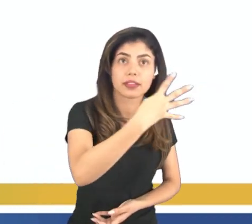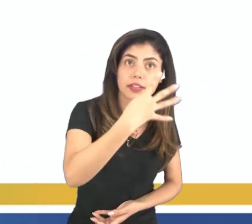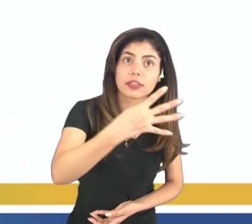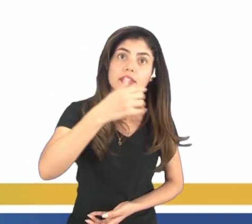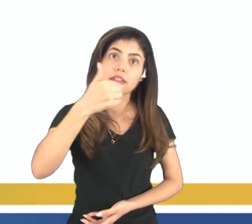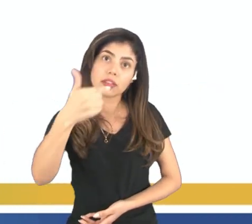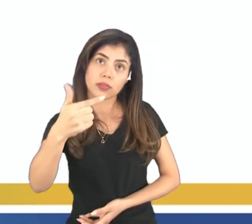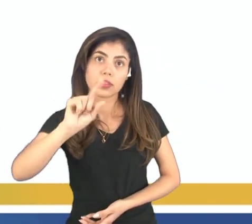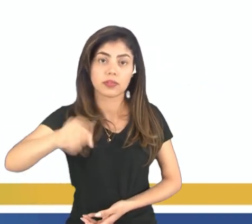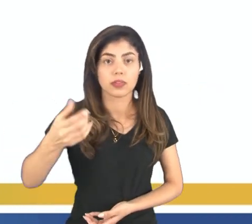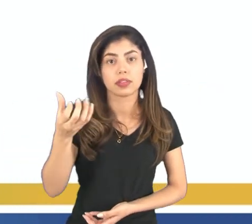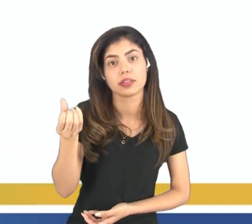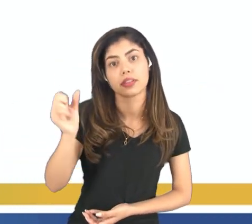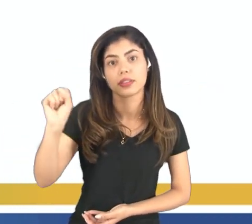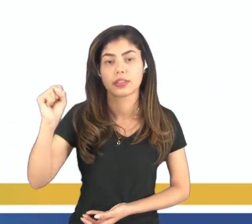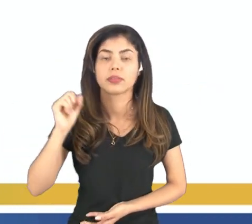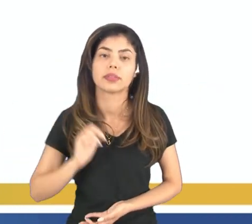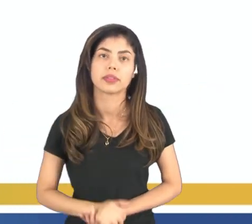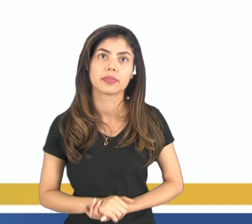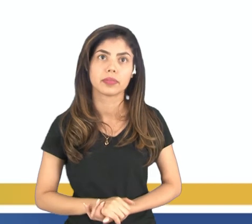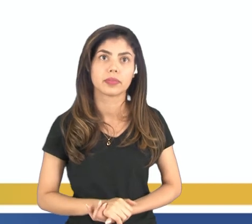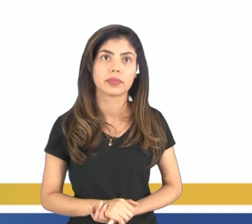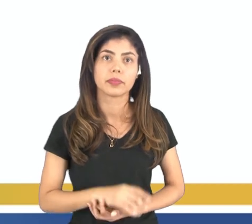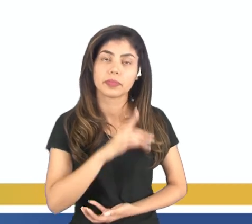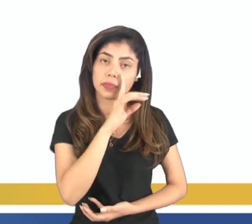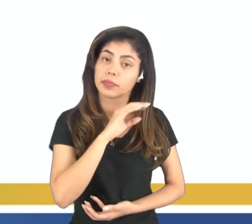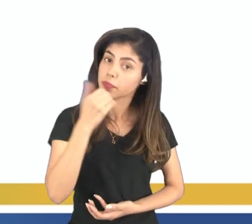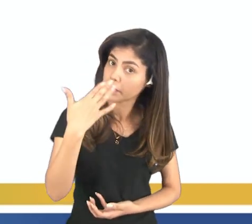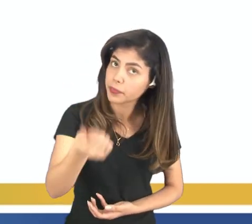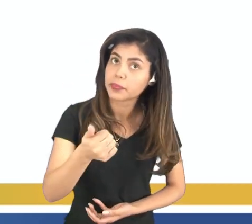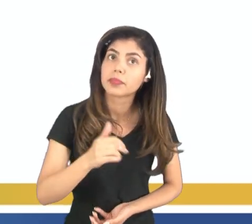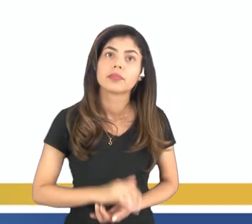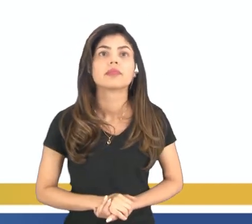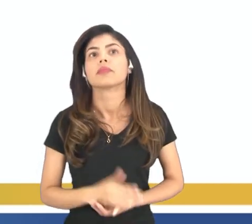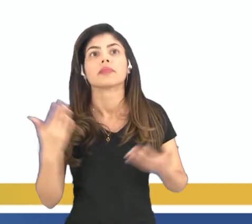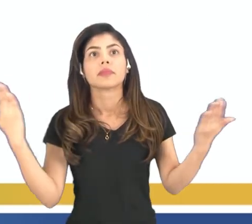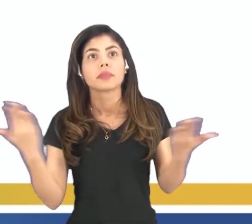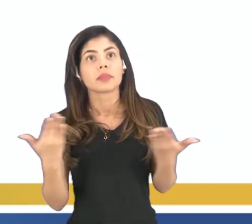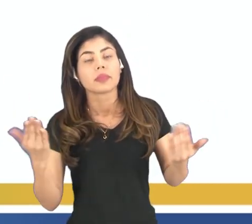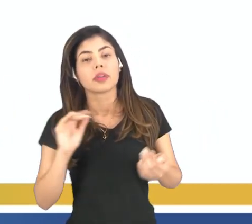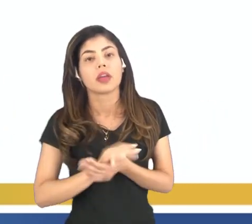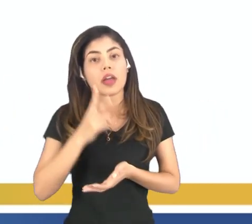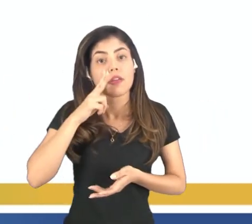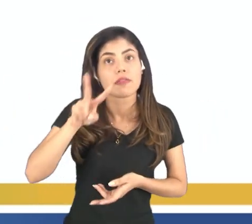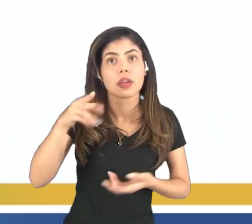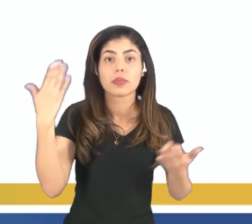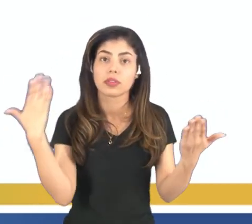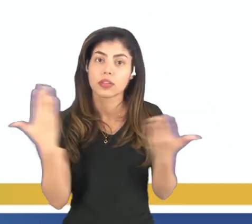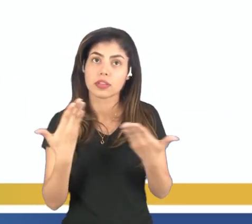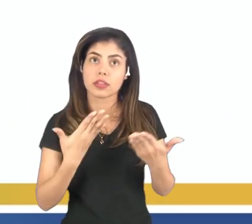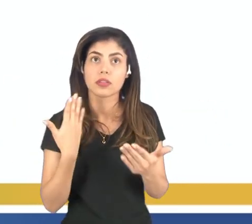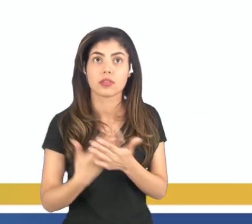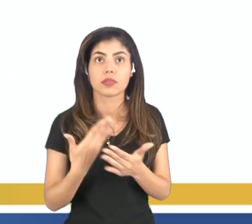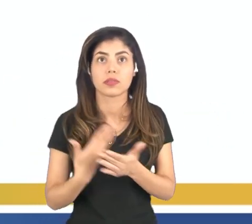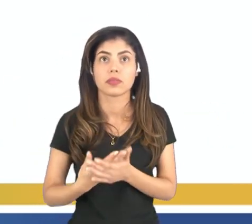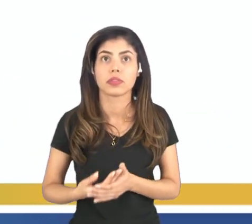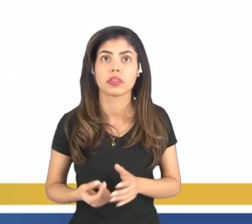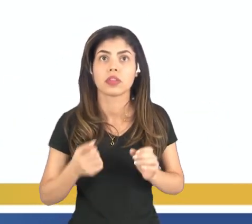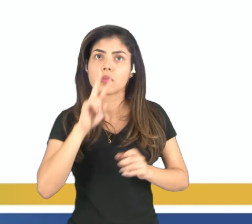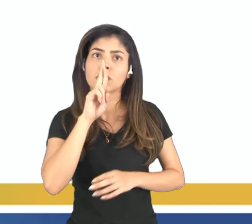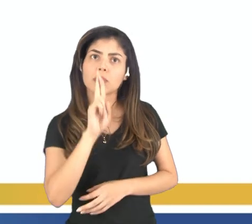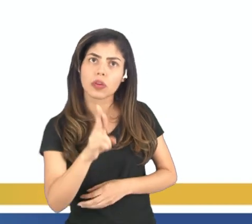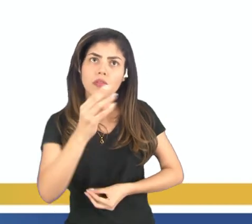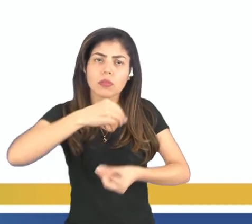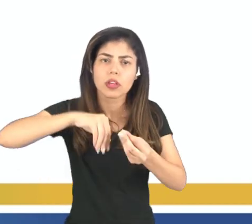desculpa 440 e 2,68 Beleza então pessoal vimos já está algo aqui ó